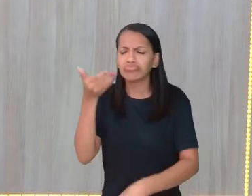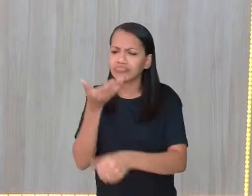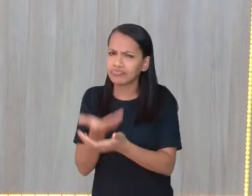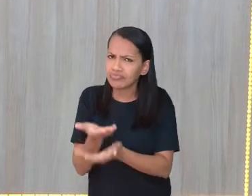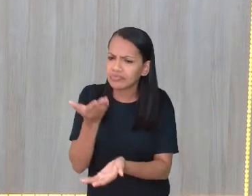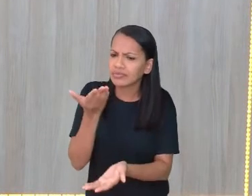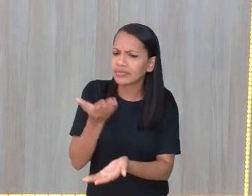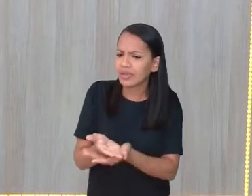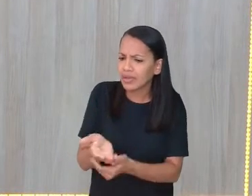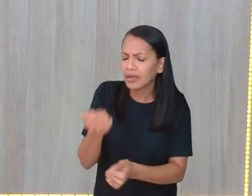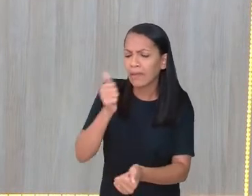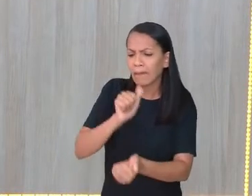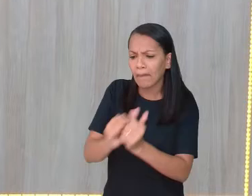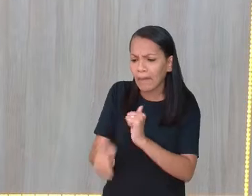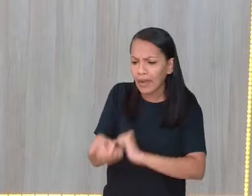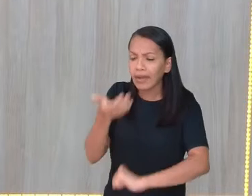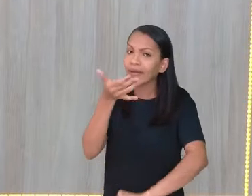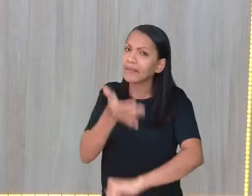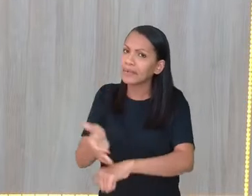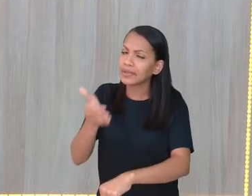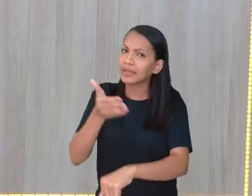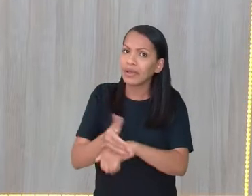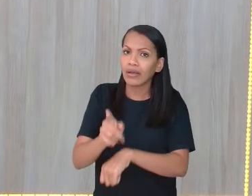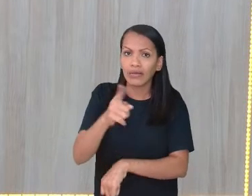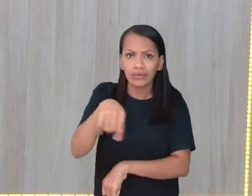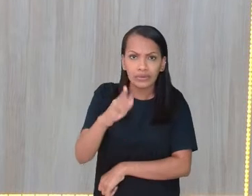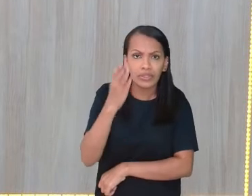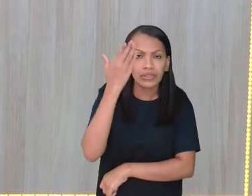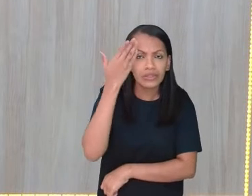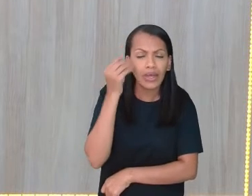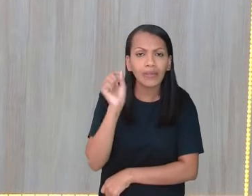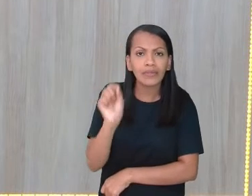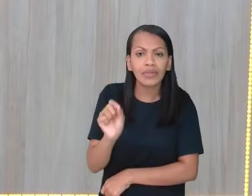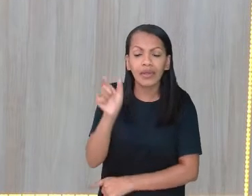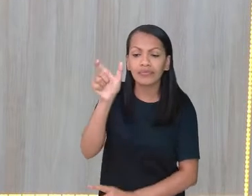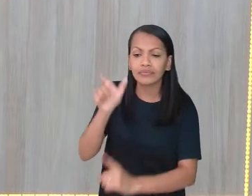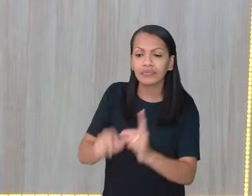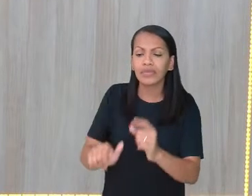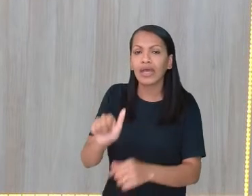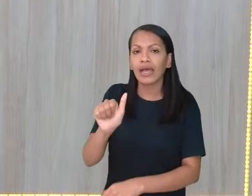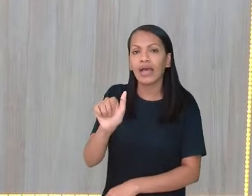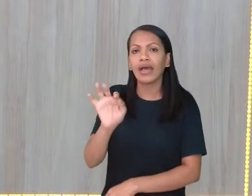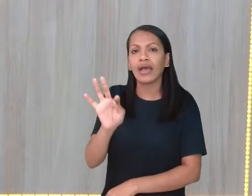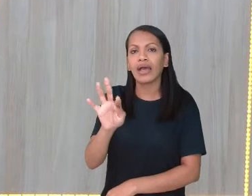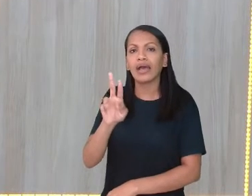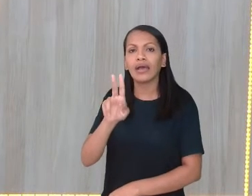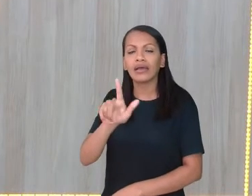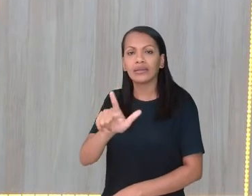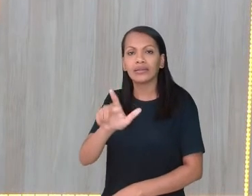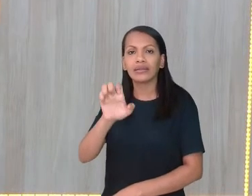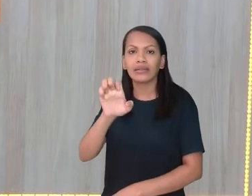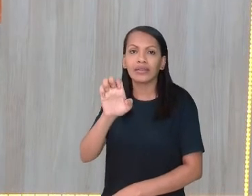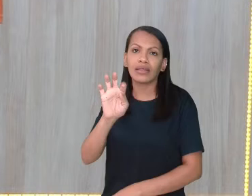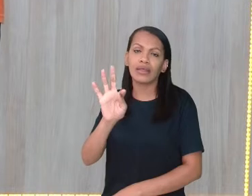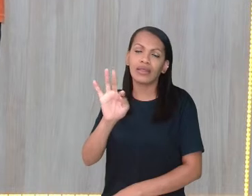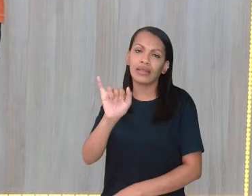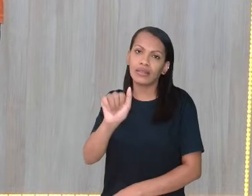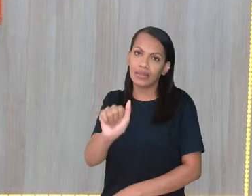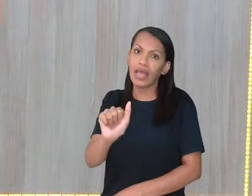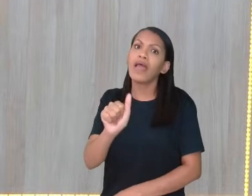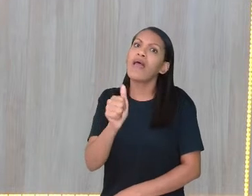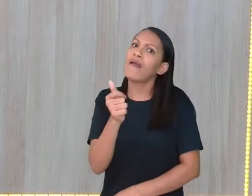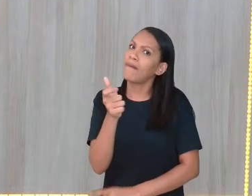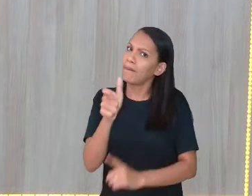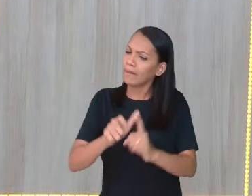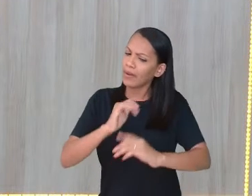alto rendimento. Porque a gente sabe que ser atleta é uma profissão. Então, conciliar ser atleta, que é o que muitos